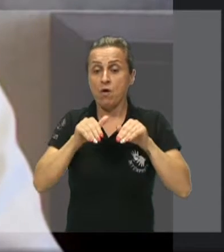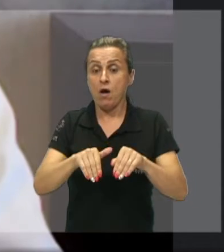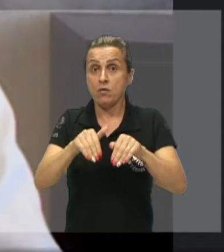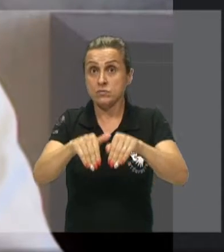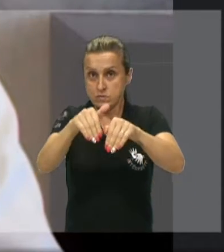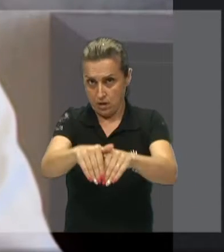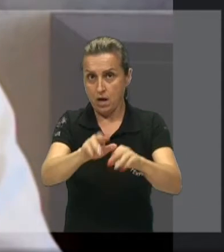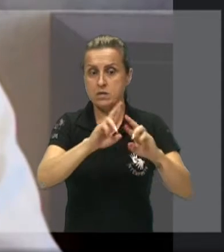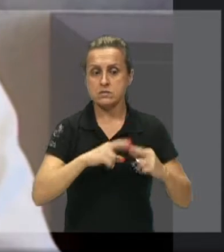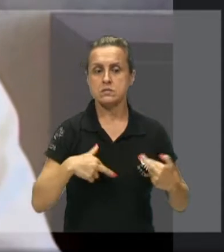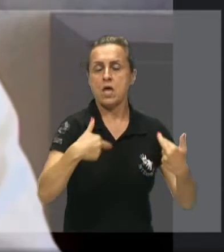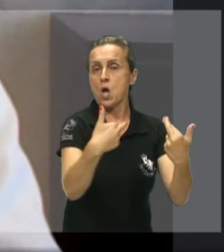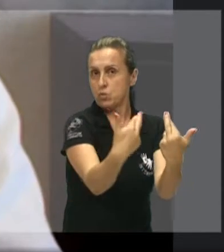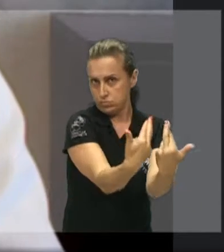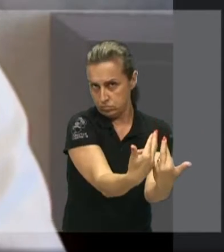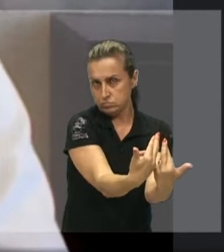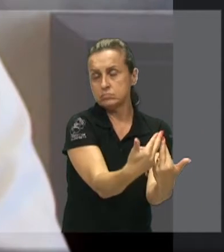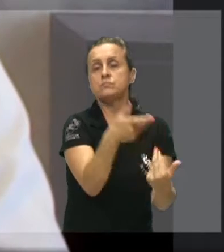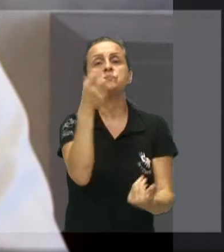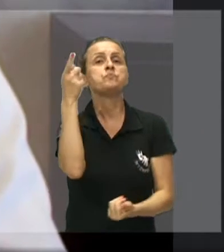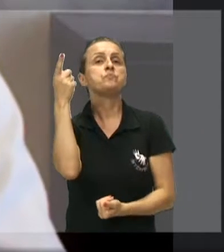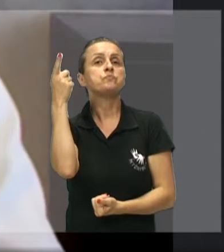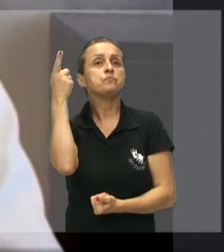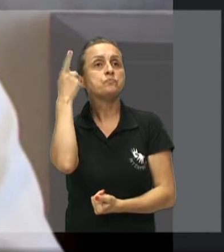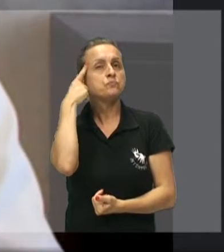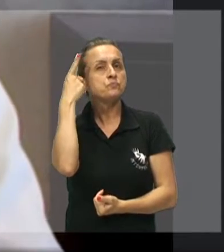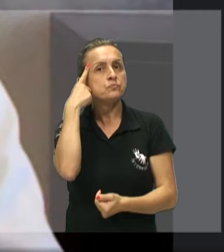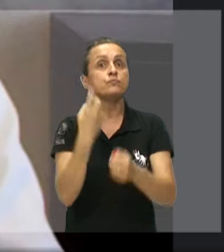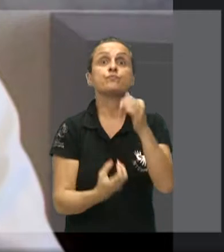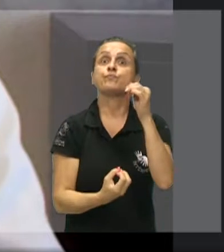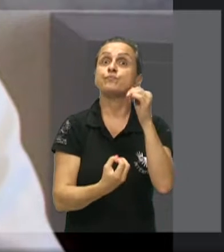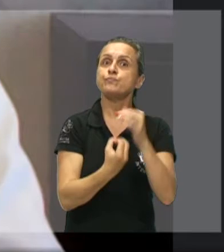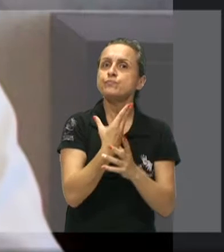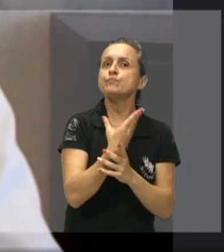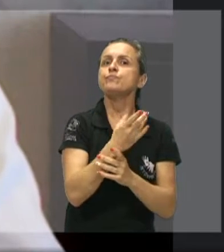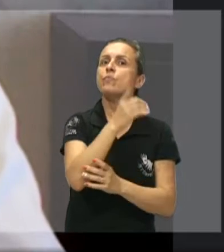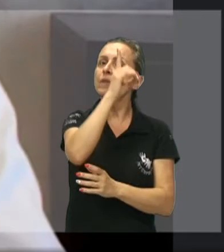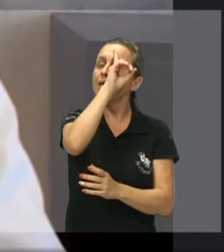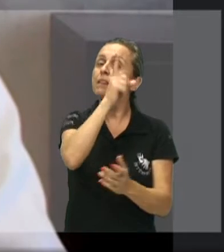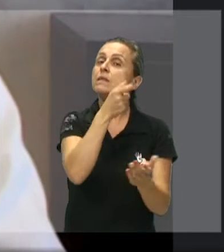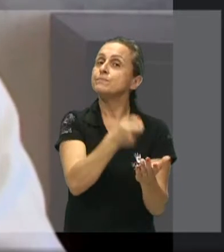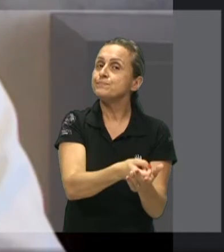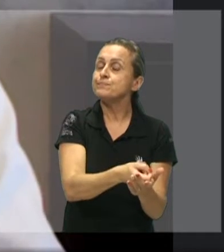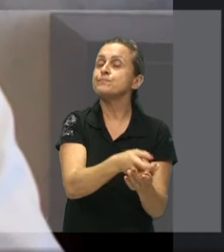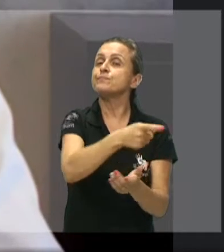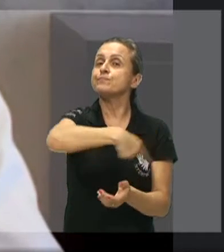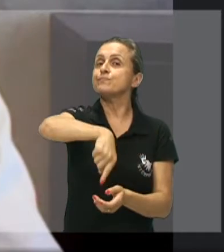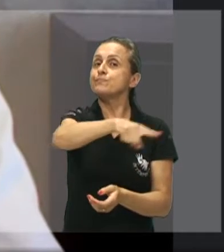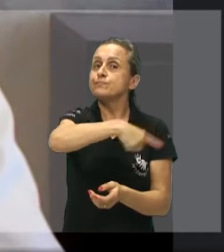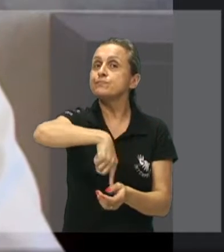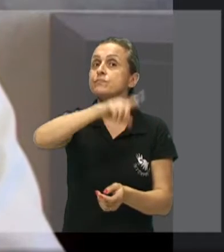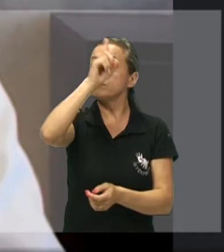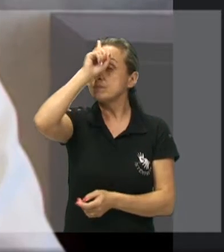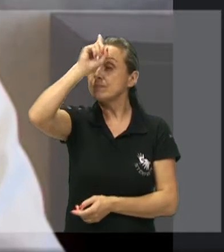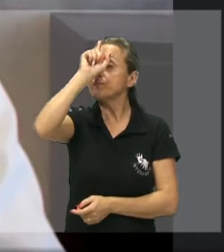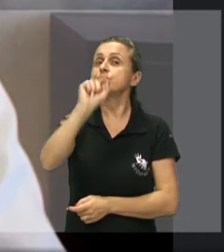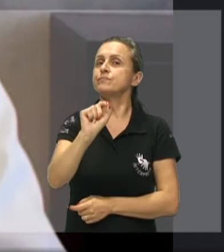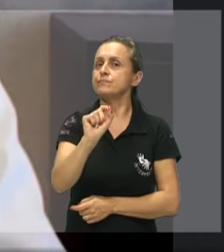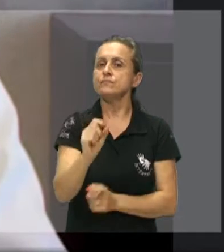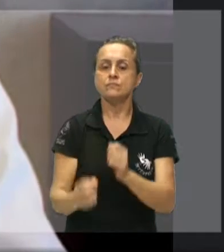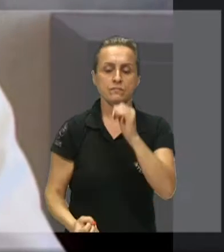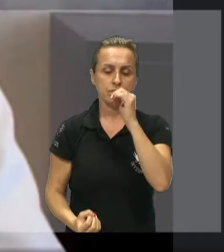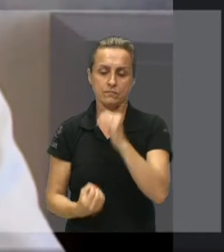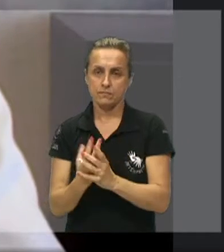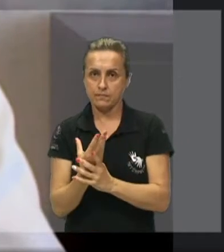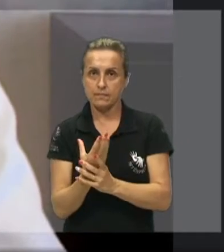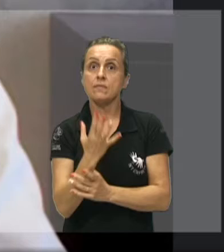muito importante e respeito ao câncer de próstata. Então, estava sendo menosprezado. Então, eles tiveram a ideia de criar